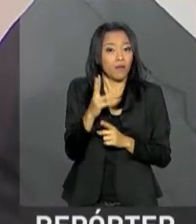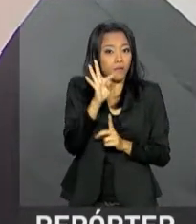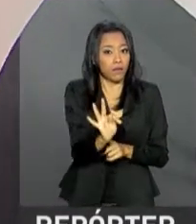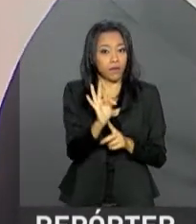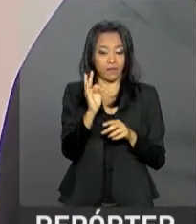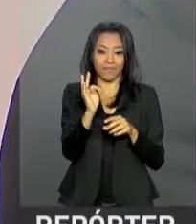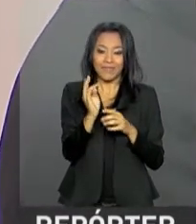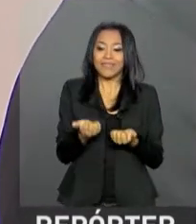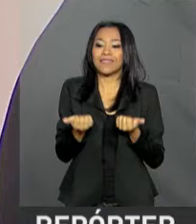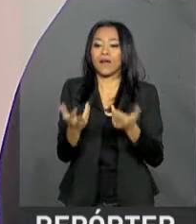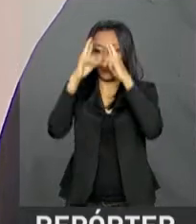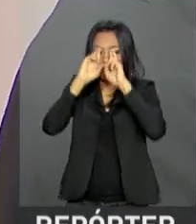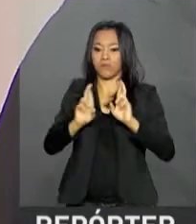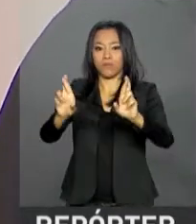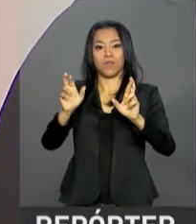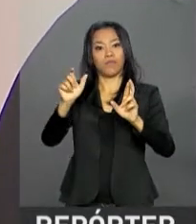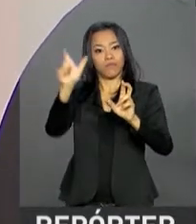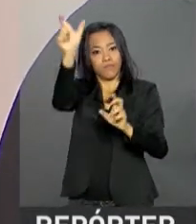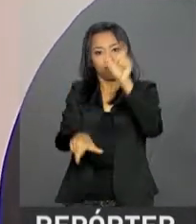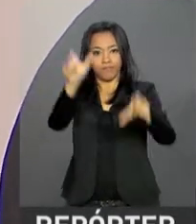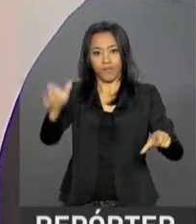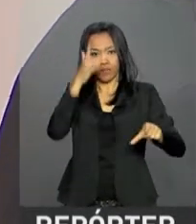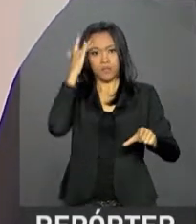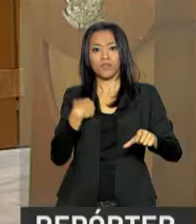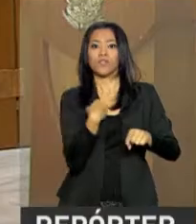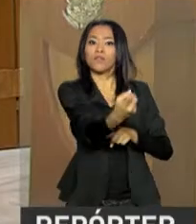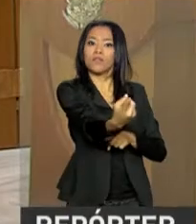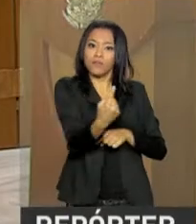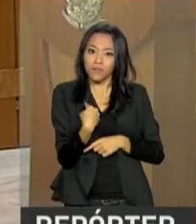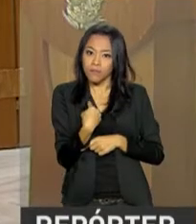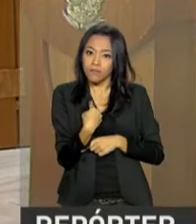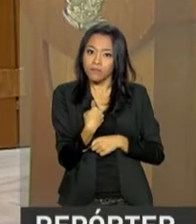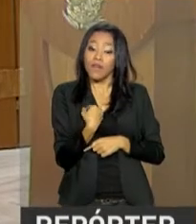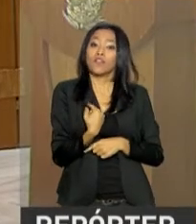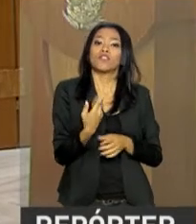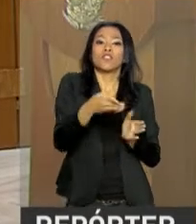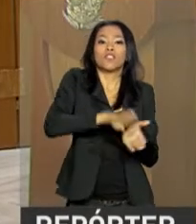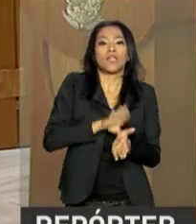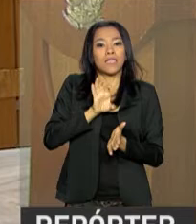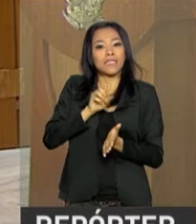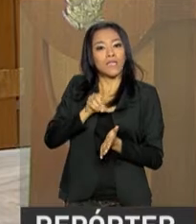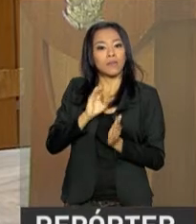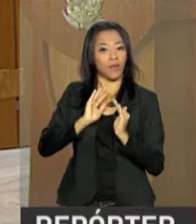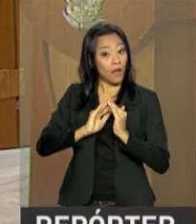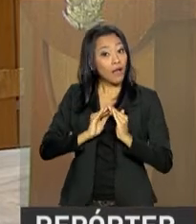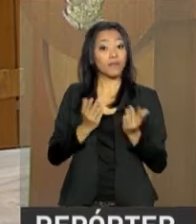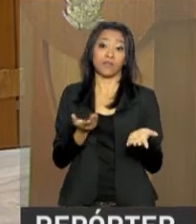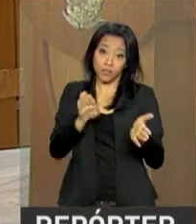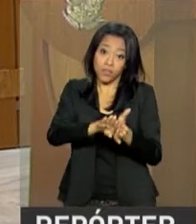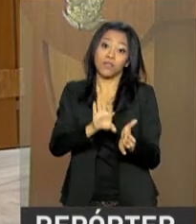dessa dignidade de locomoção digamos assim a pessoa chega país sendo em casa chega mais cedo no